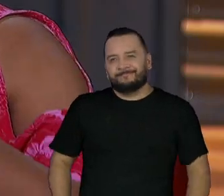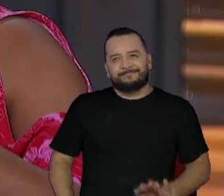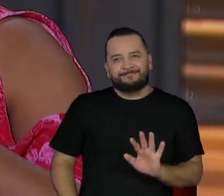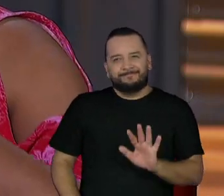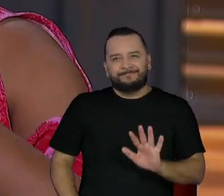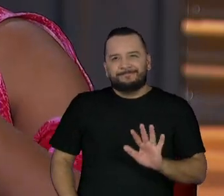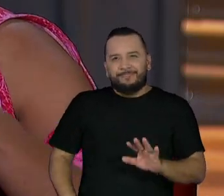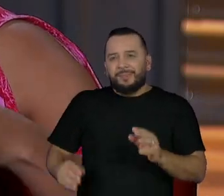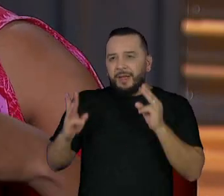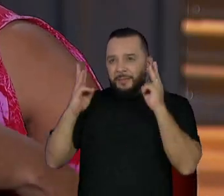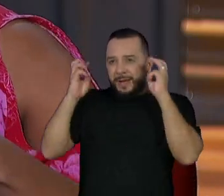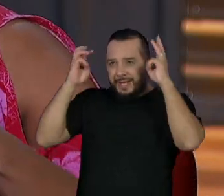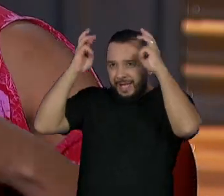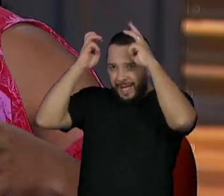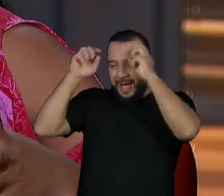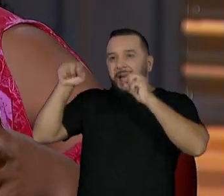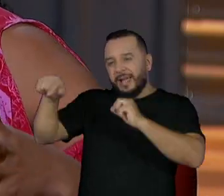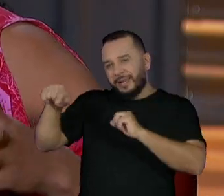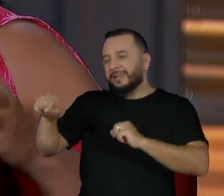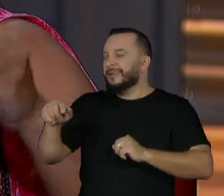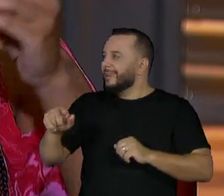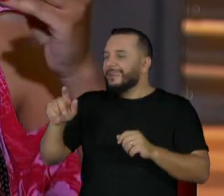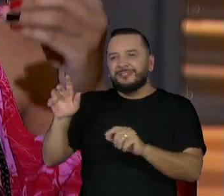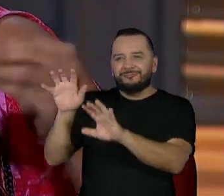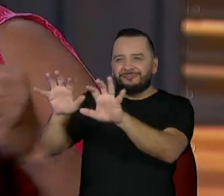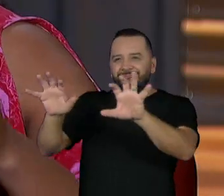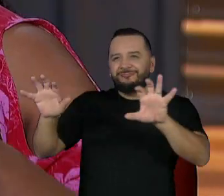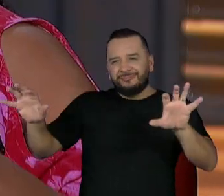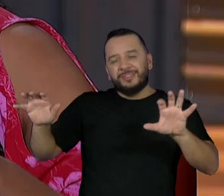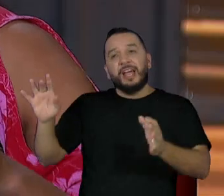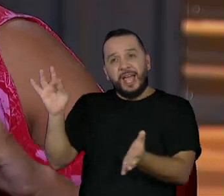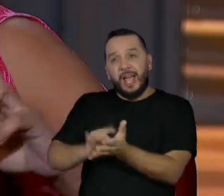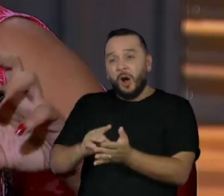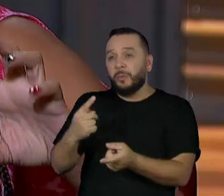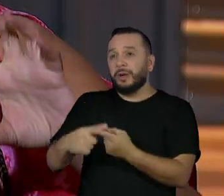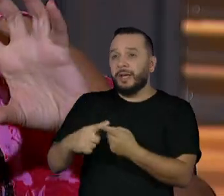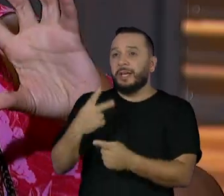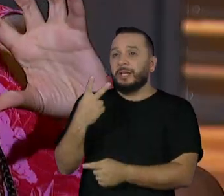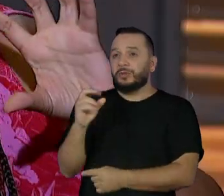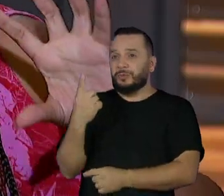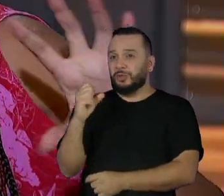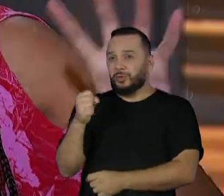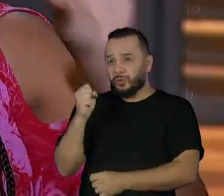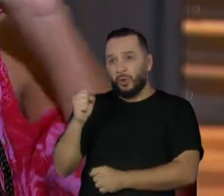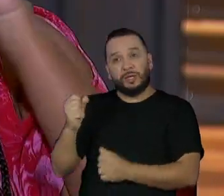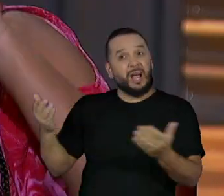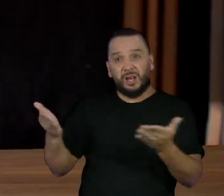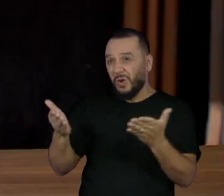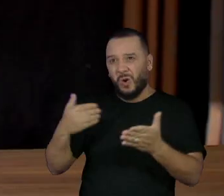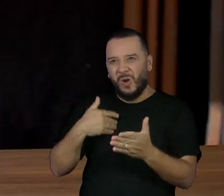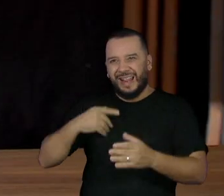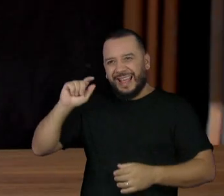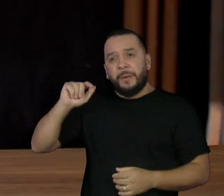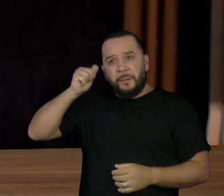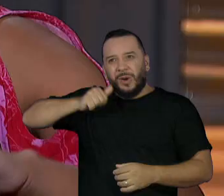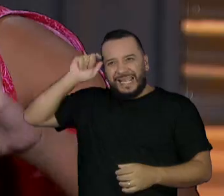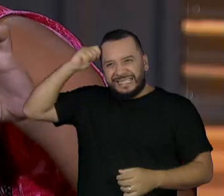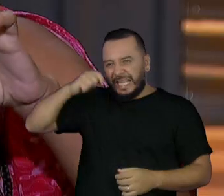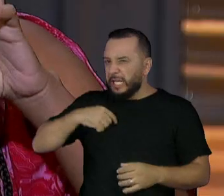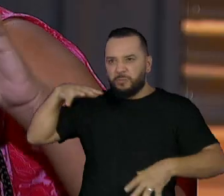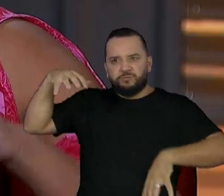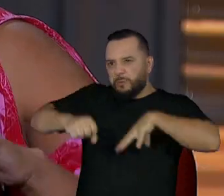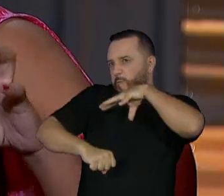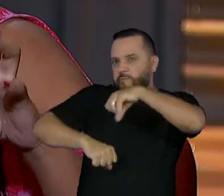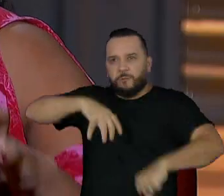né, de que Marielle é semente é muito real, porque de 2018 para cá, a gente vem vendo explodir uma expansão, né? Mulheres negras